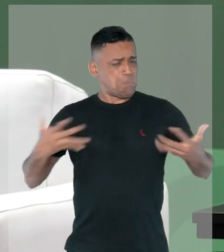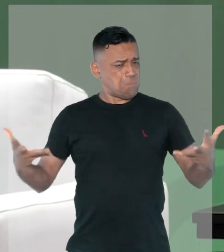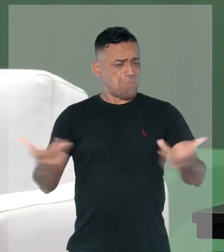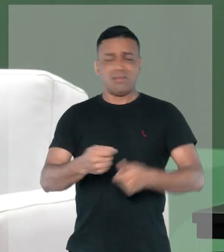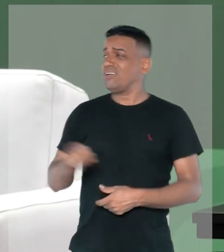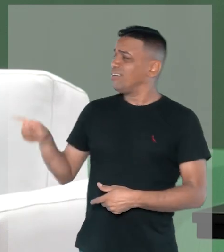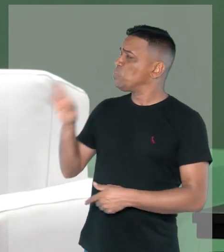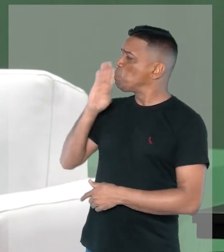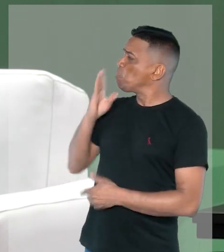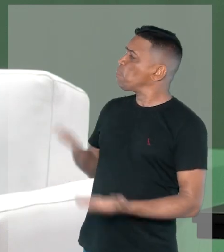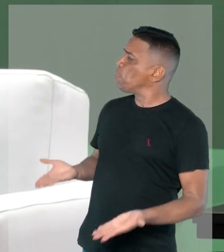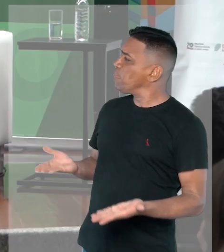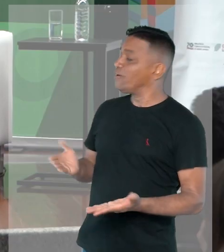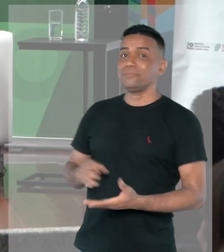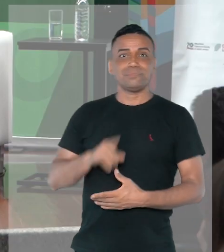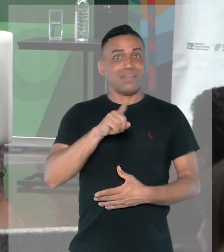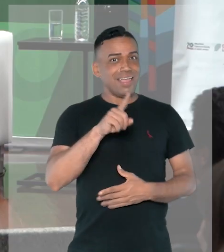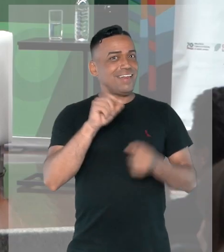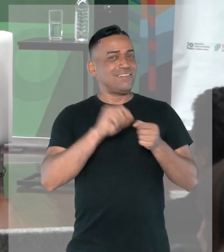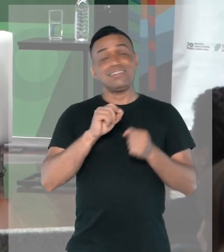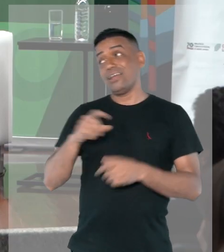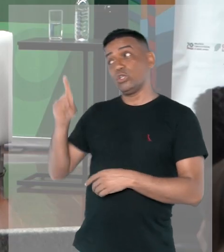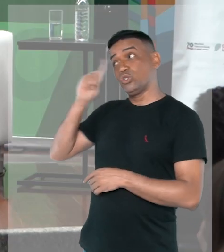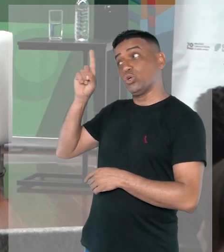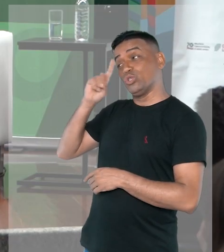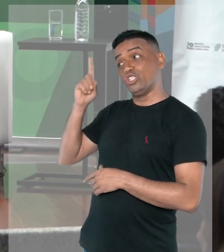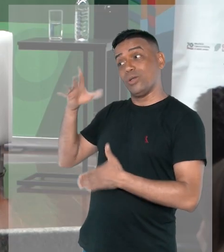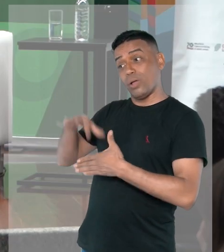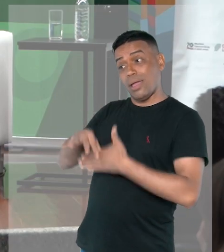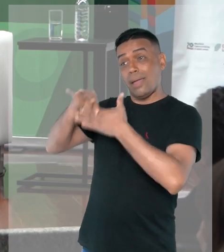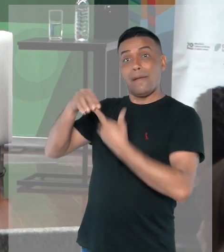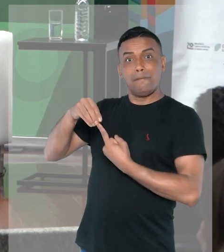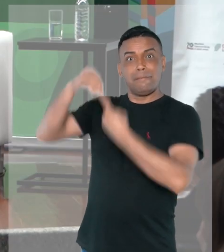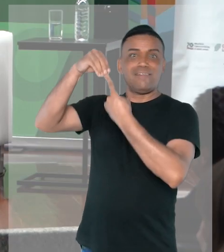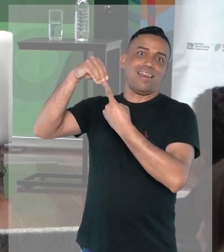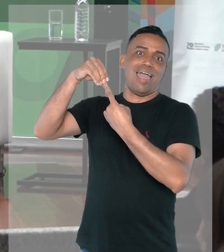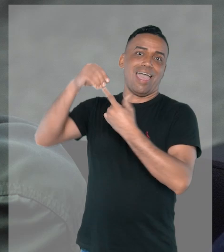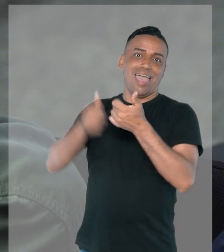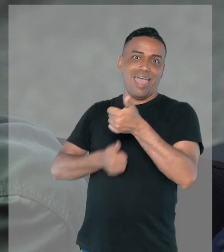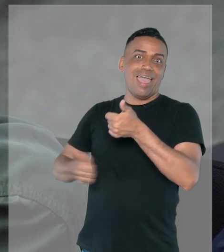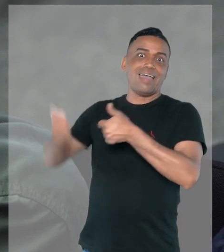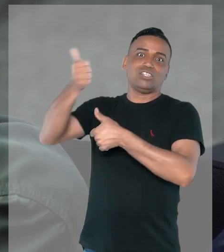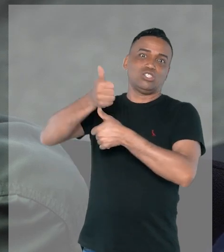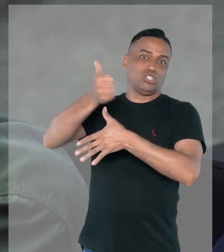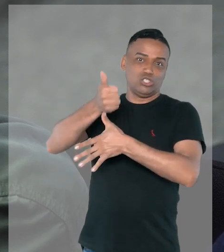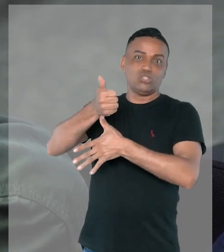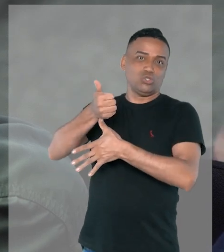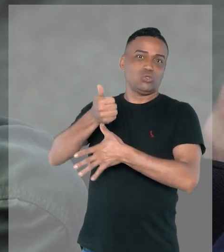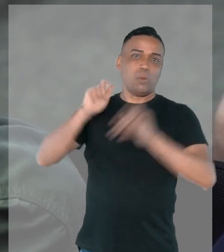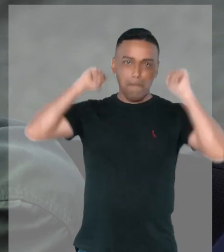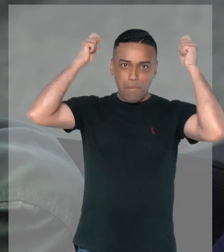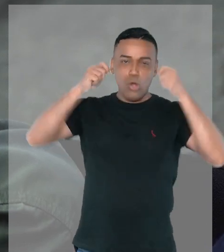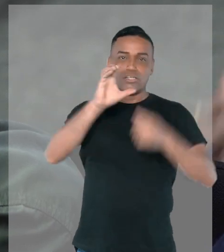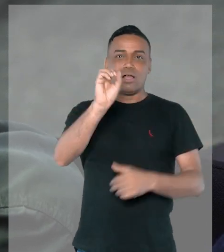E ele fazia... Não é todo dia que a gente tem o privilégio de ouvir a Monja Coen. E